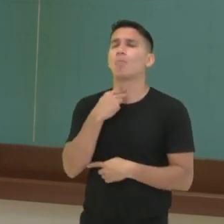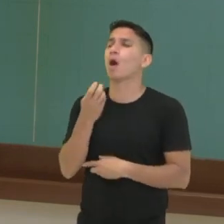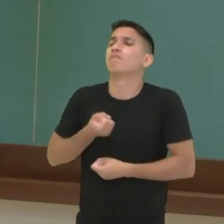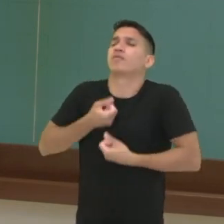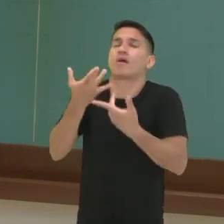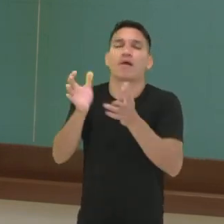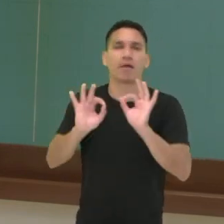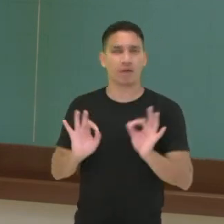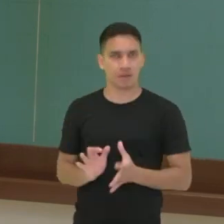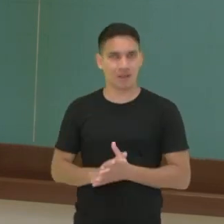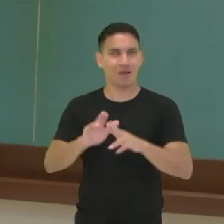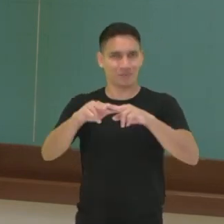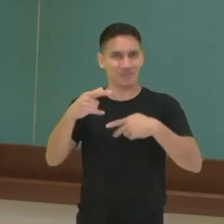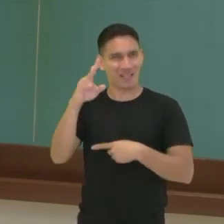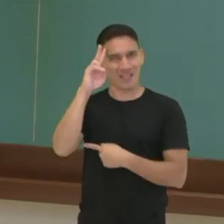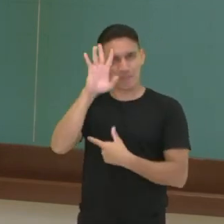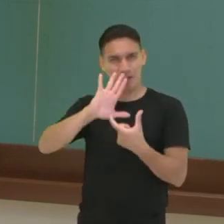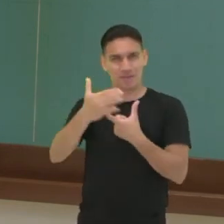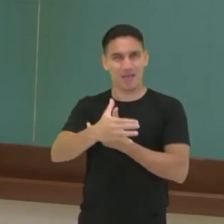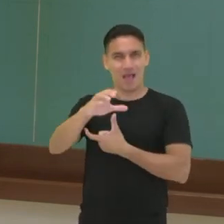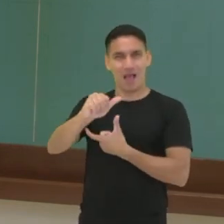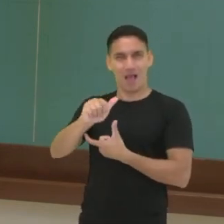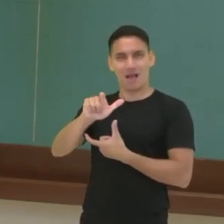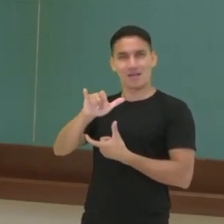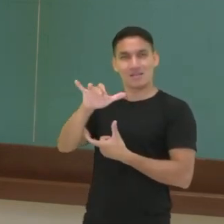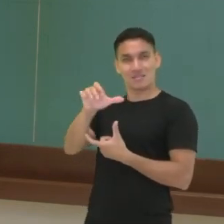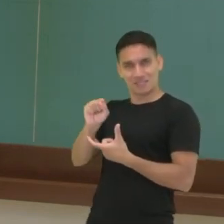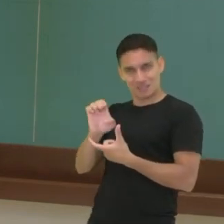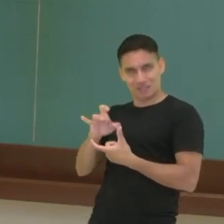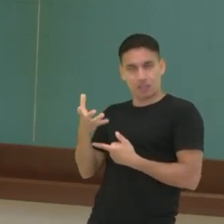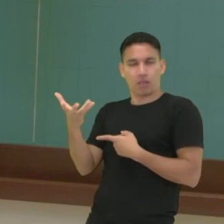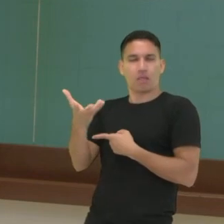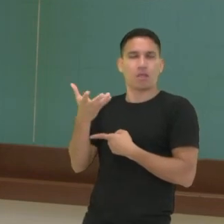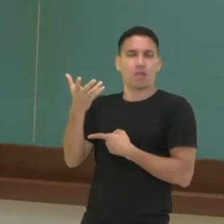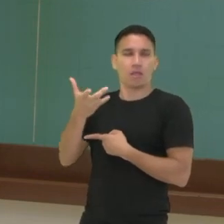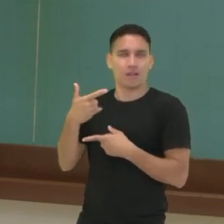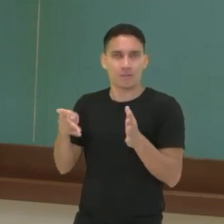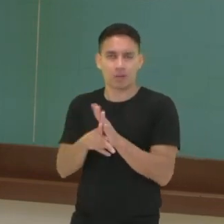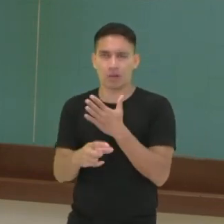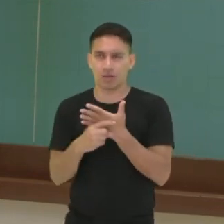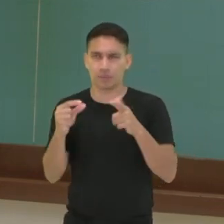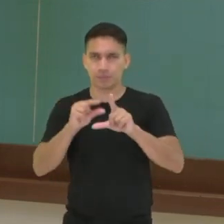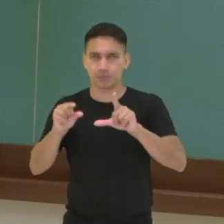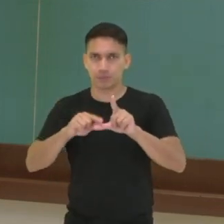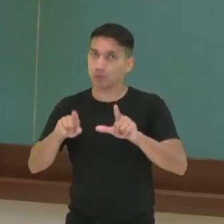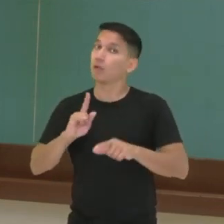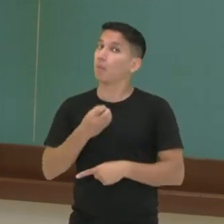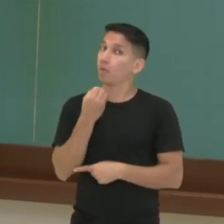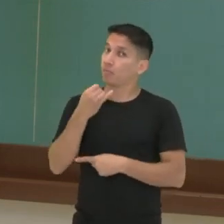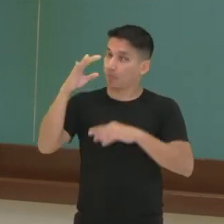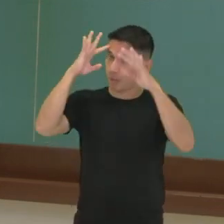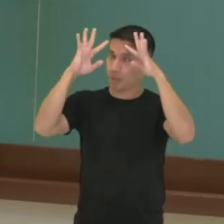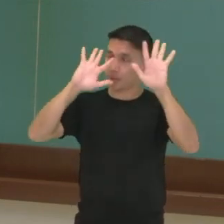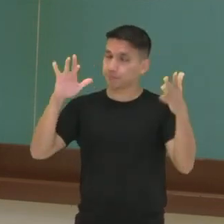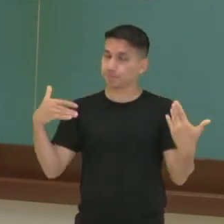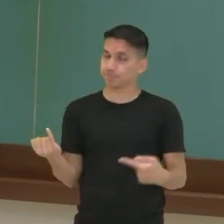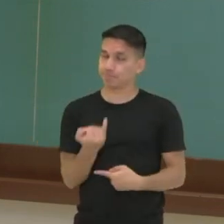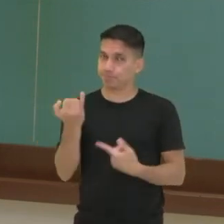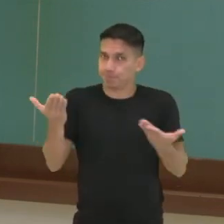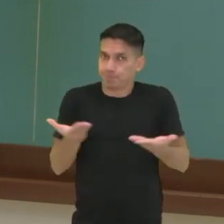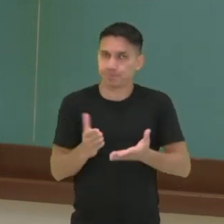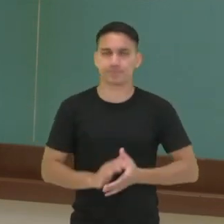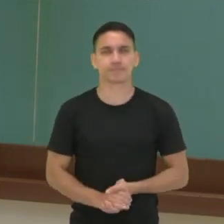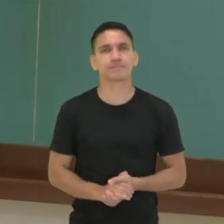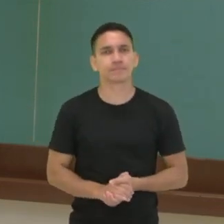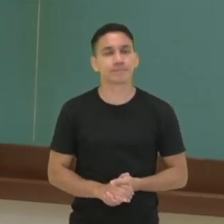o cálice lá do Chico Buarque. Bacana essa reflexão e muito importante para os nossos tempos. Vamos agora